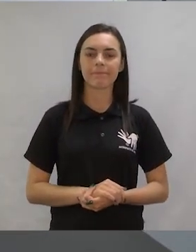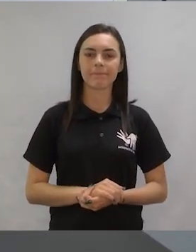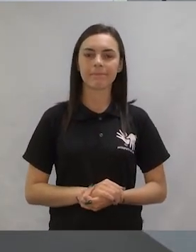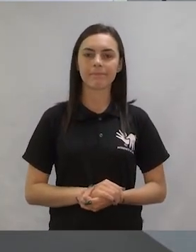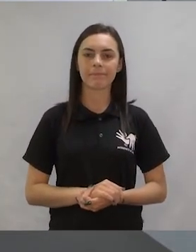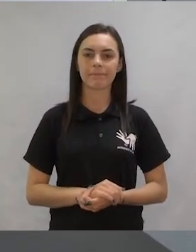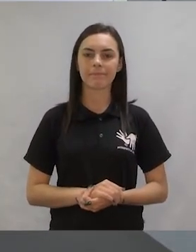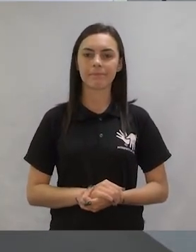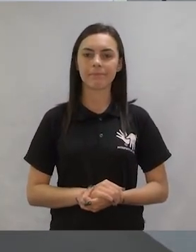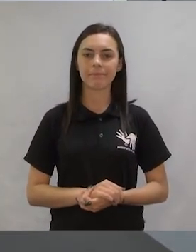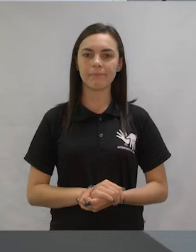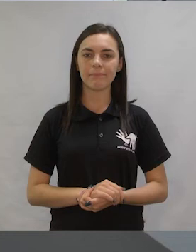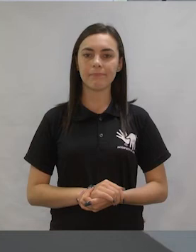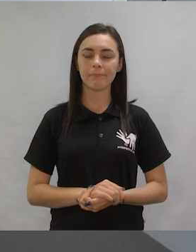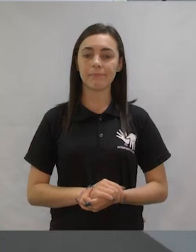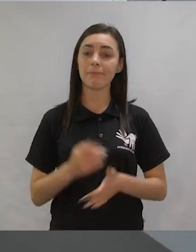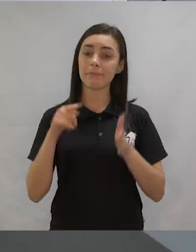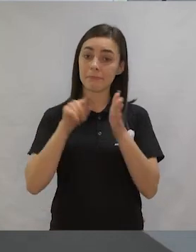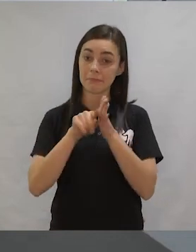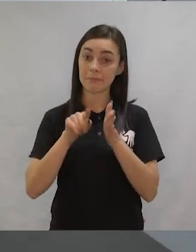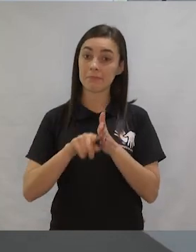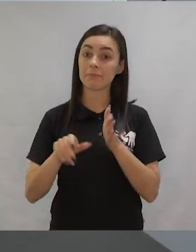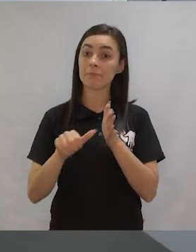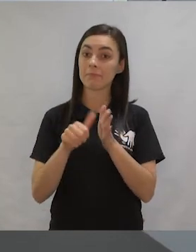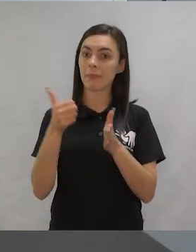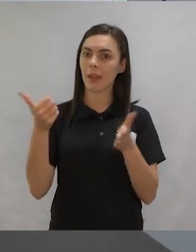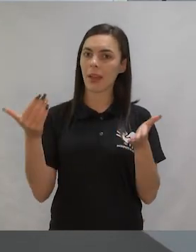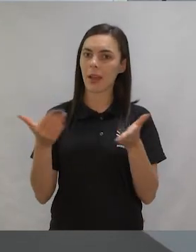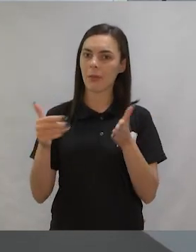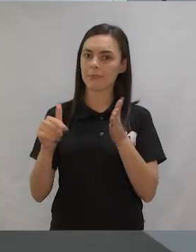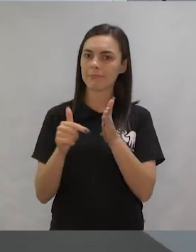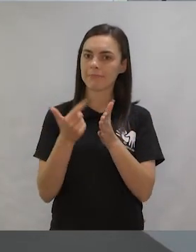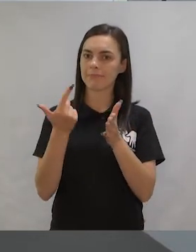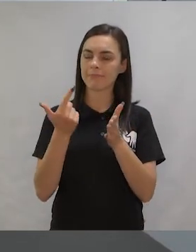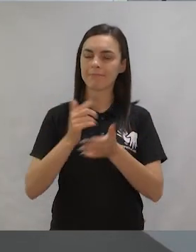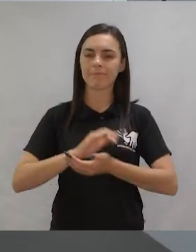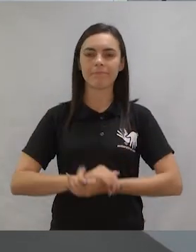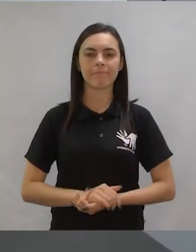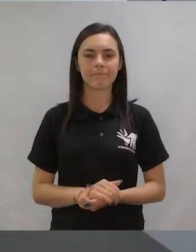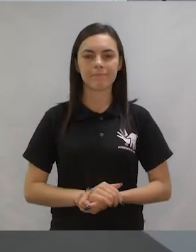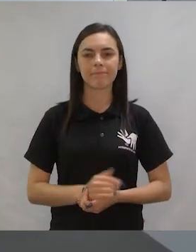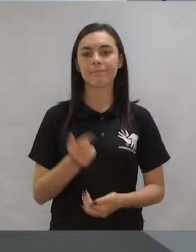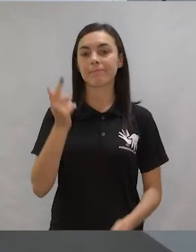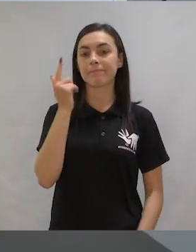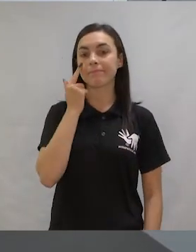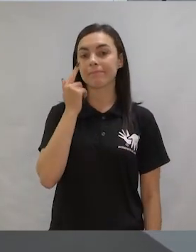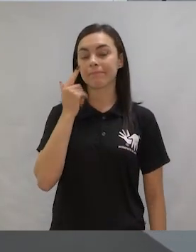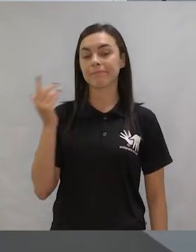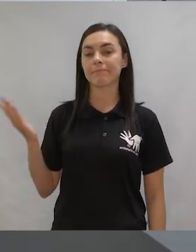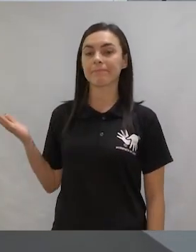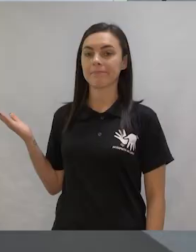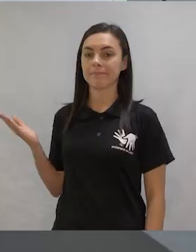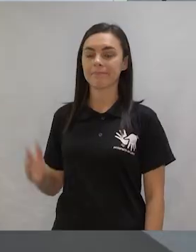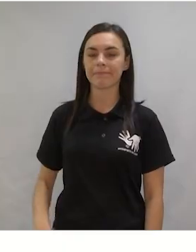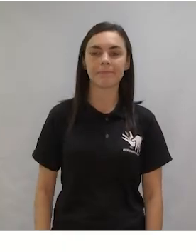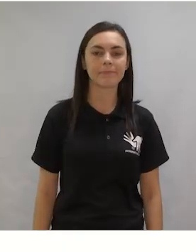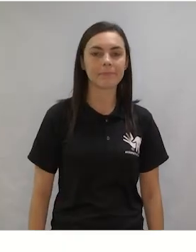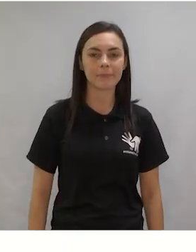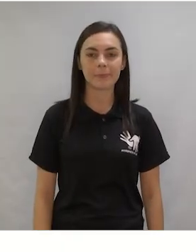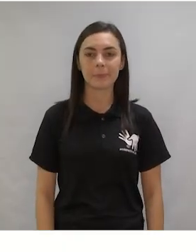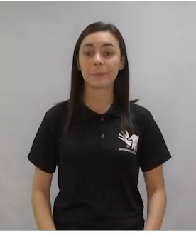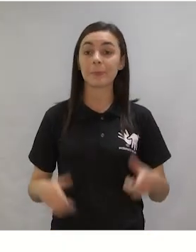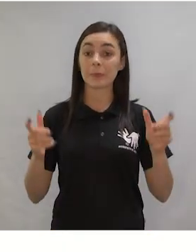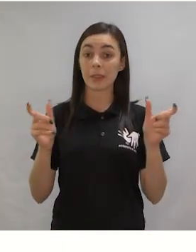né? Agora já fizemos o primeiro quiz, vamos para outro. Olhem lá.